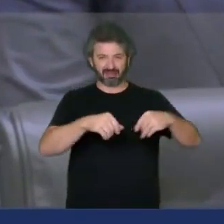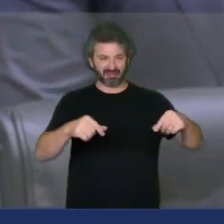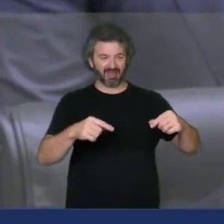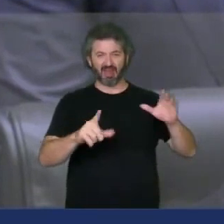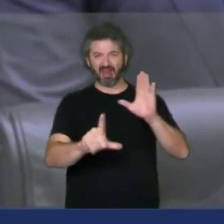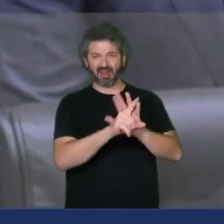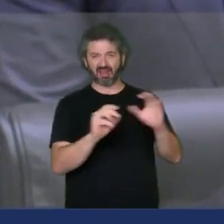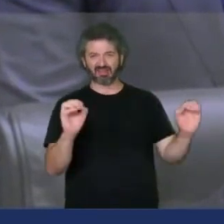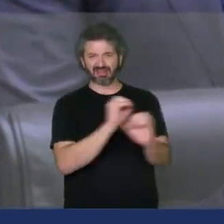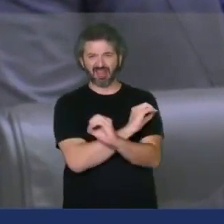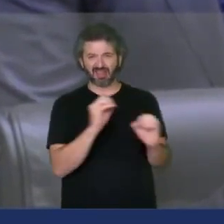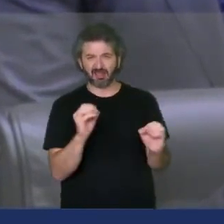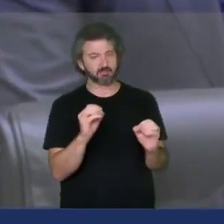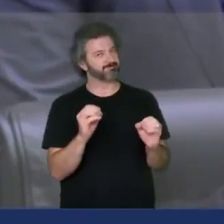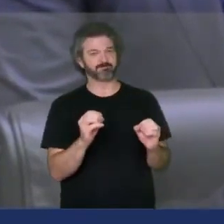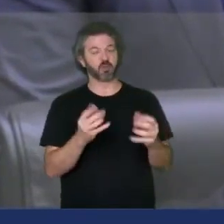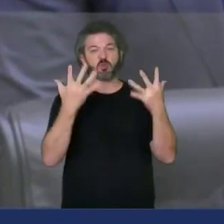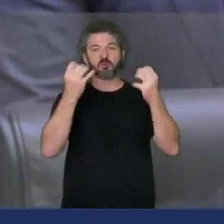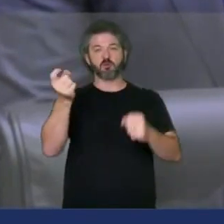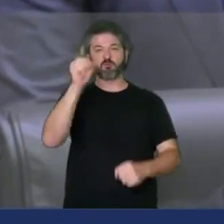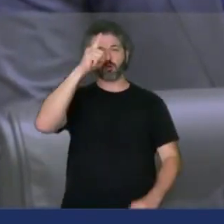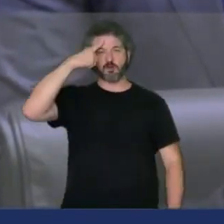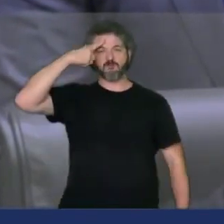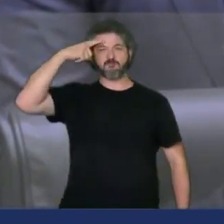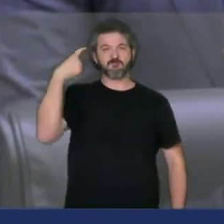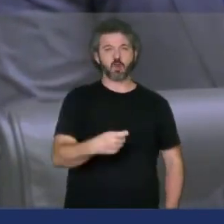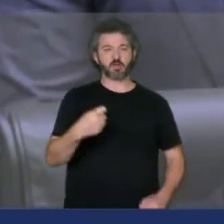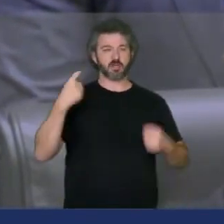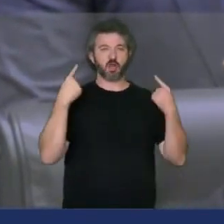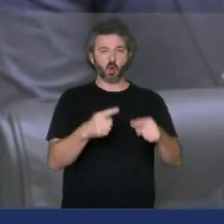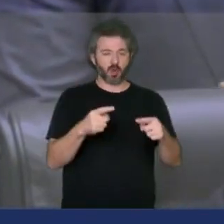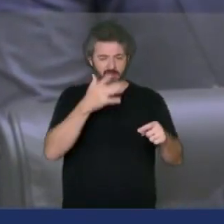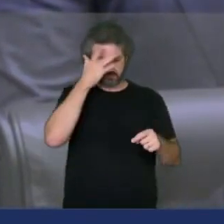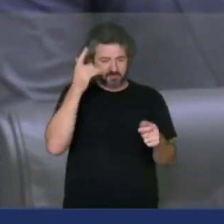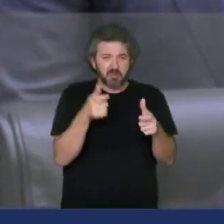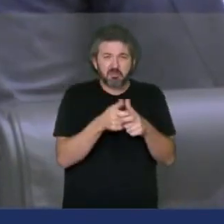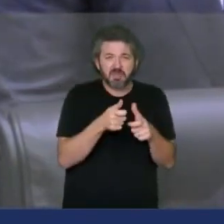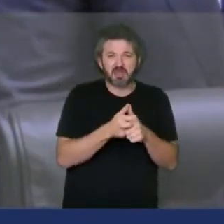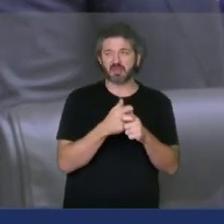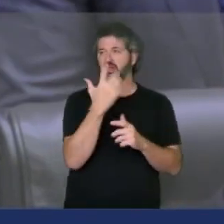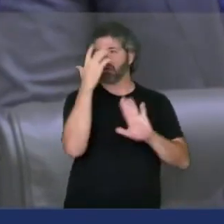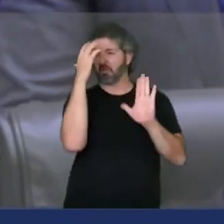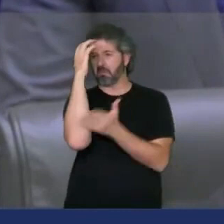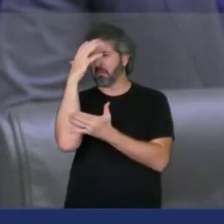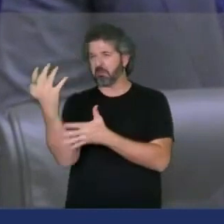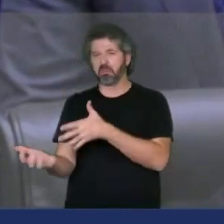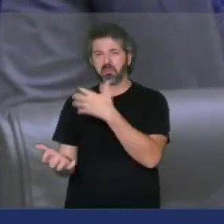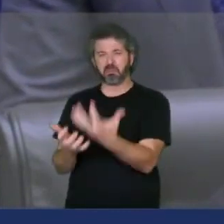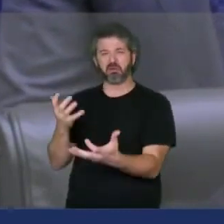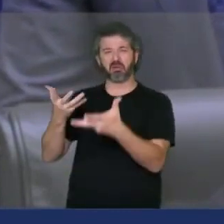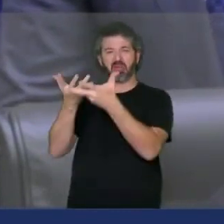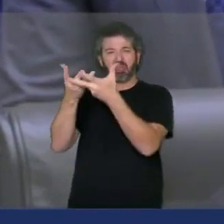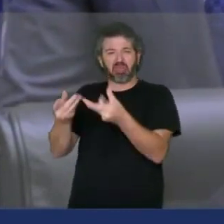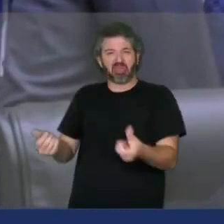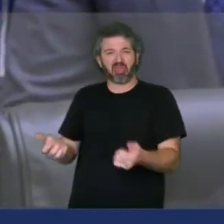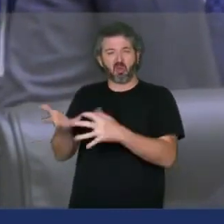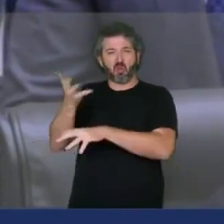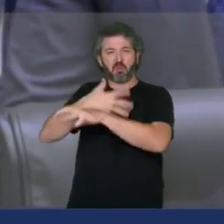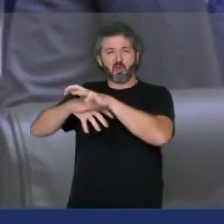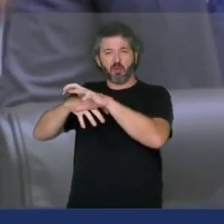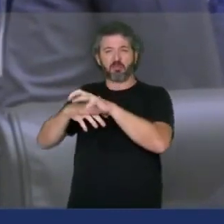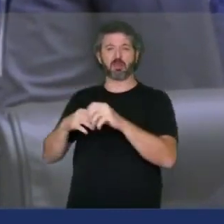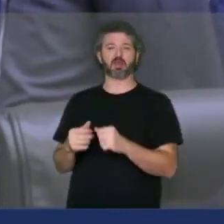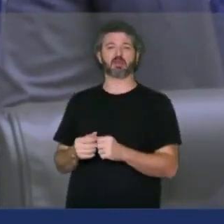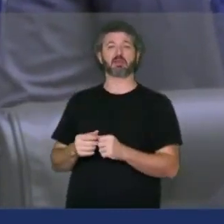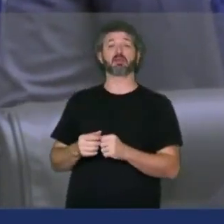não vamos tolerar a violência contra os pequenos o desmatamento e a degradação do ambiente que tanto